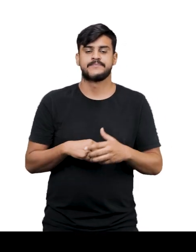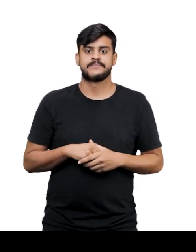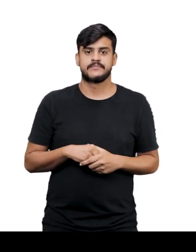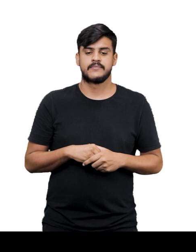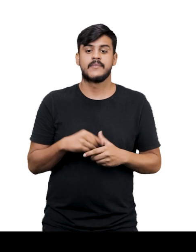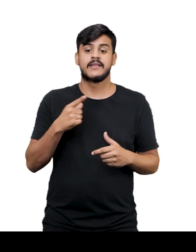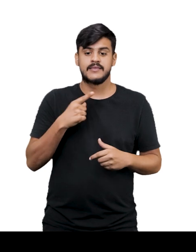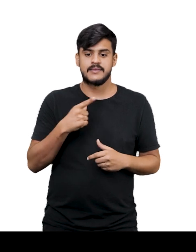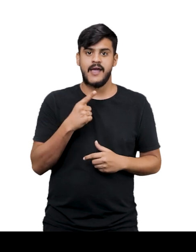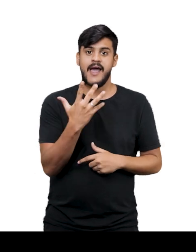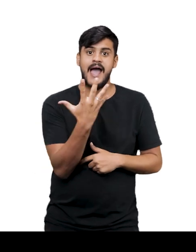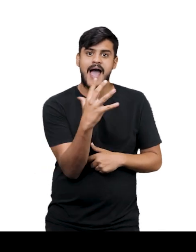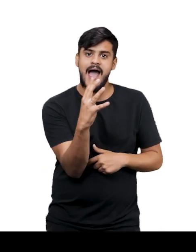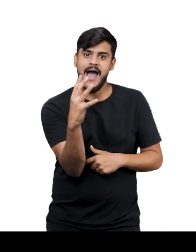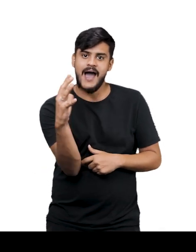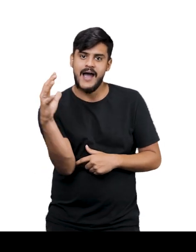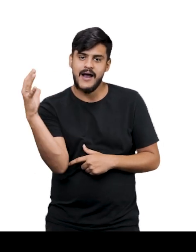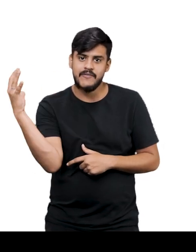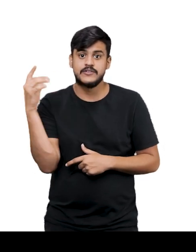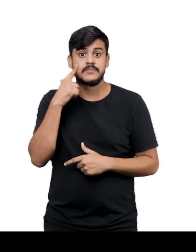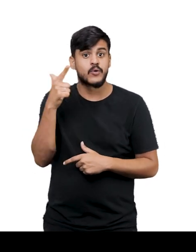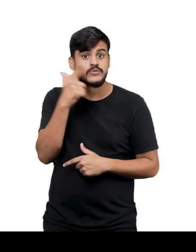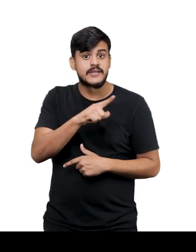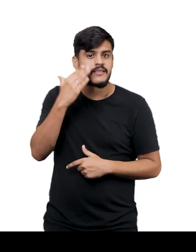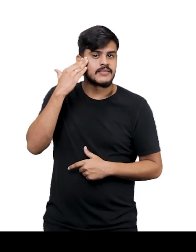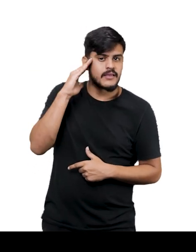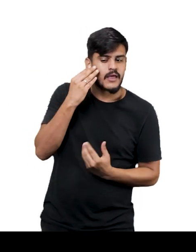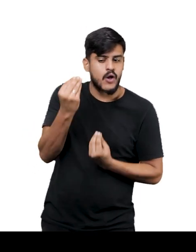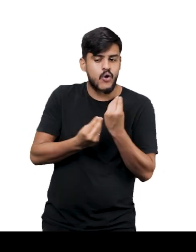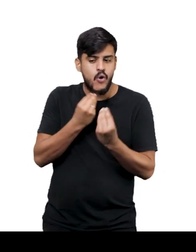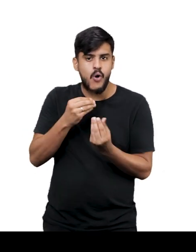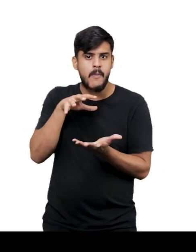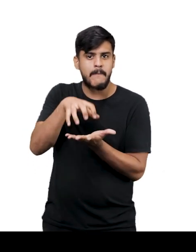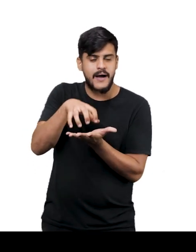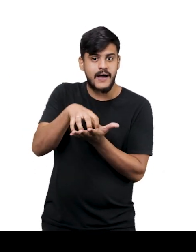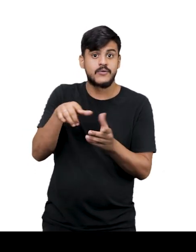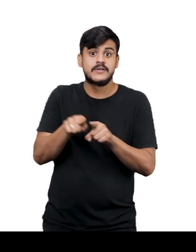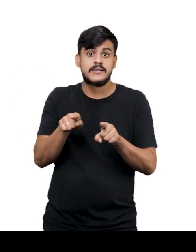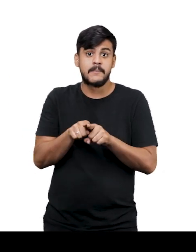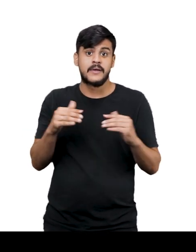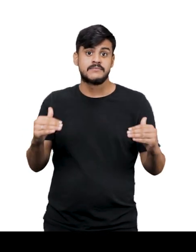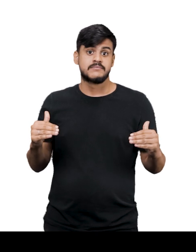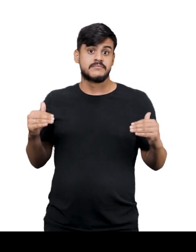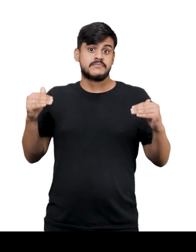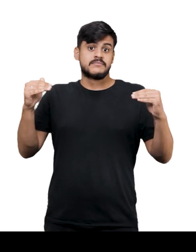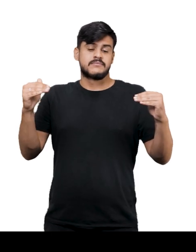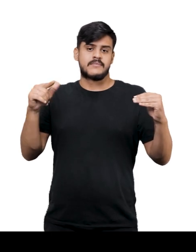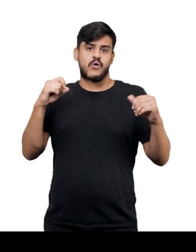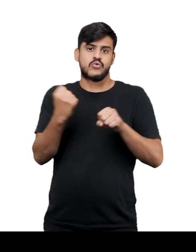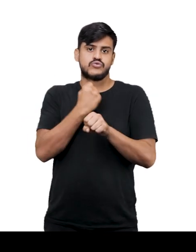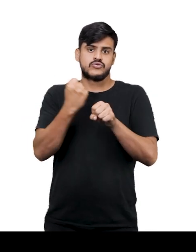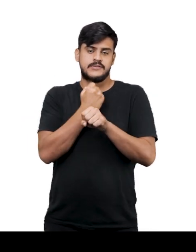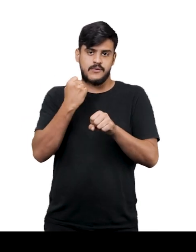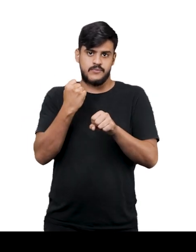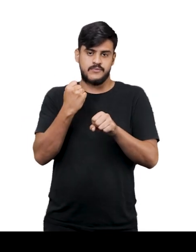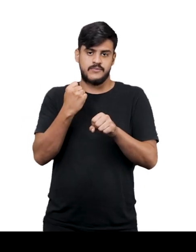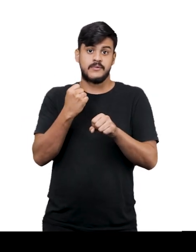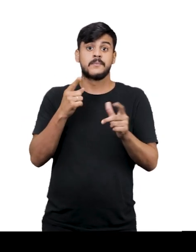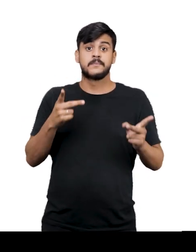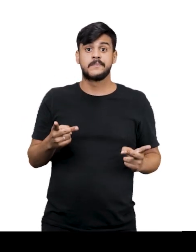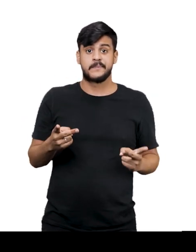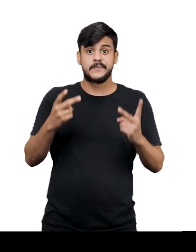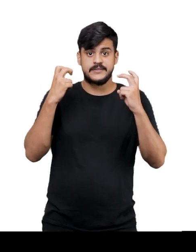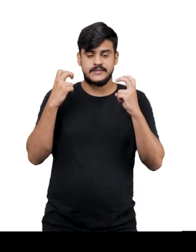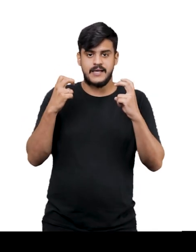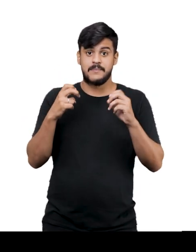transitando. Algumas árvores marcam a topografia do bairro e a posição mais alta do local da construção.